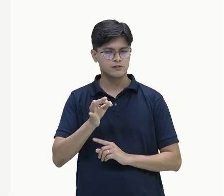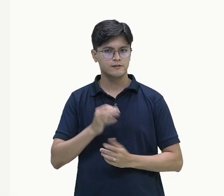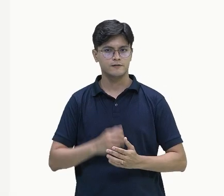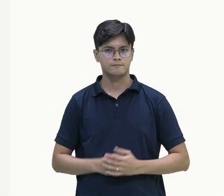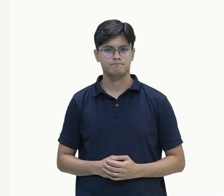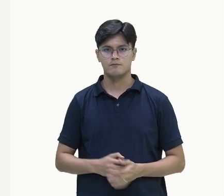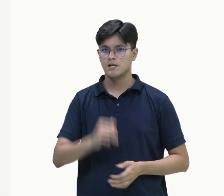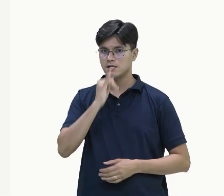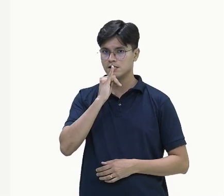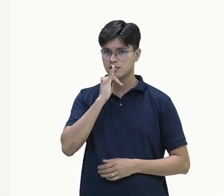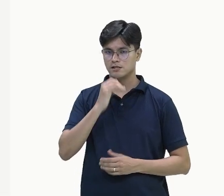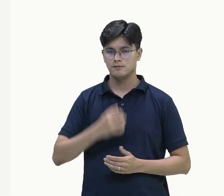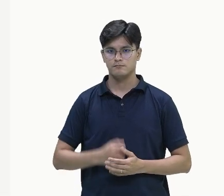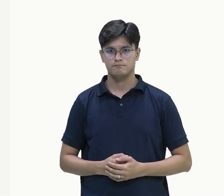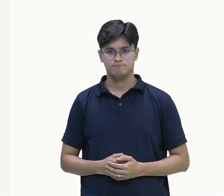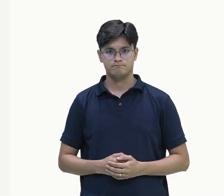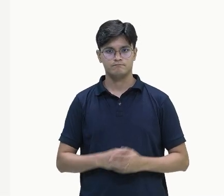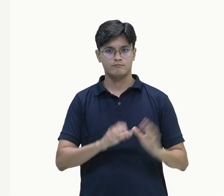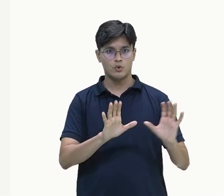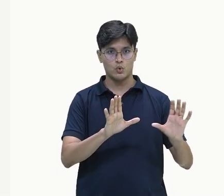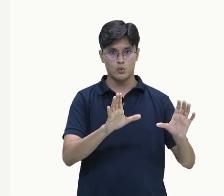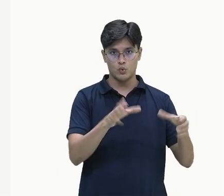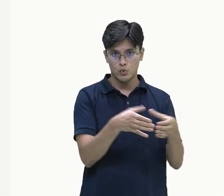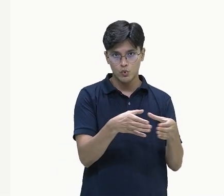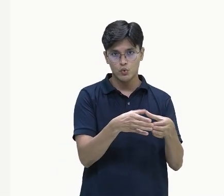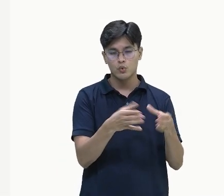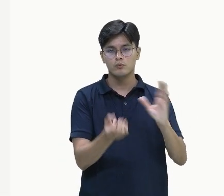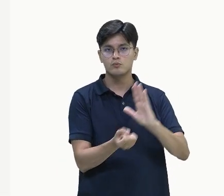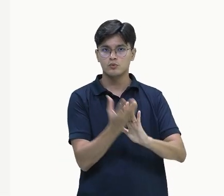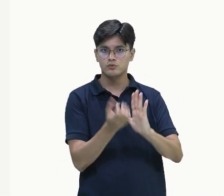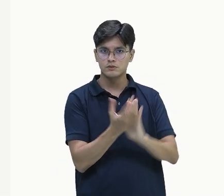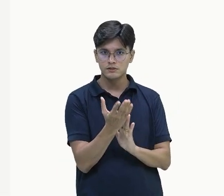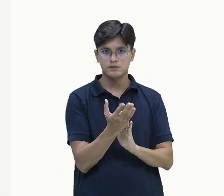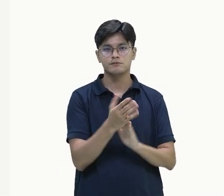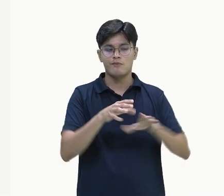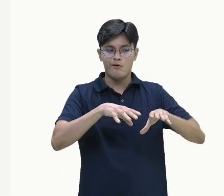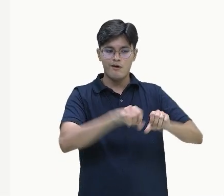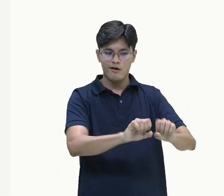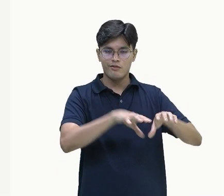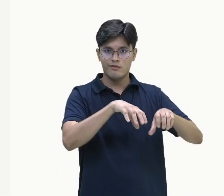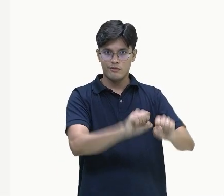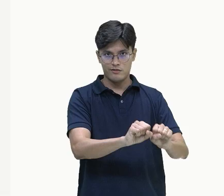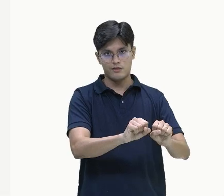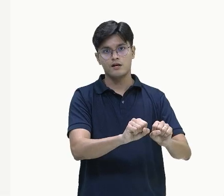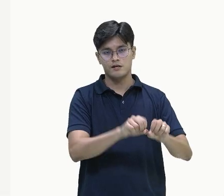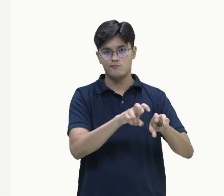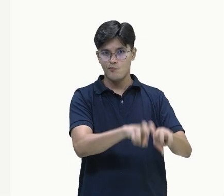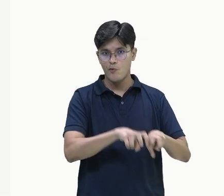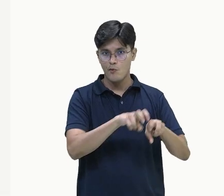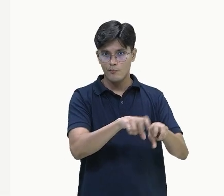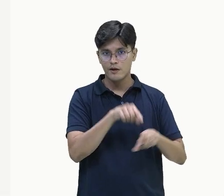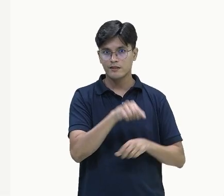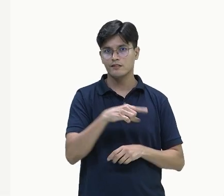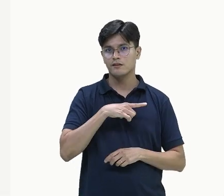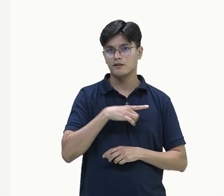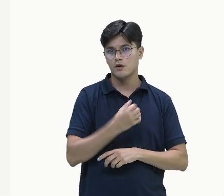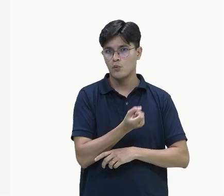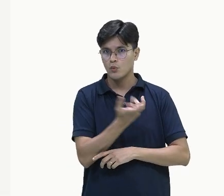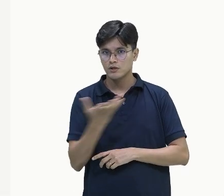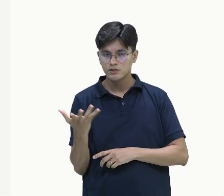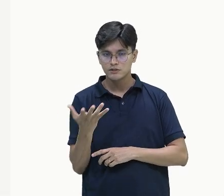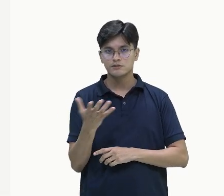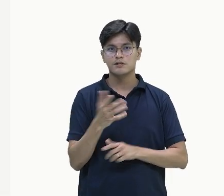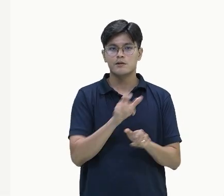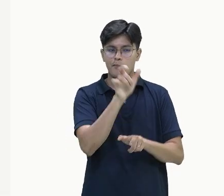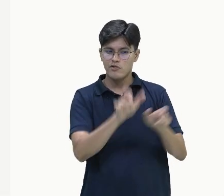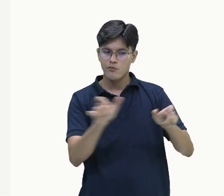diz o exemplo. Numa cooperativa de açaí agroecológico, o número de trabalhadores cresce de forma constante e